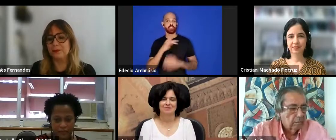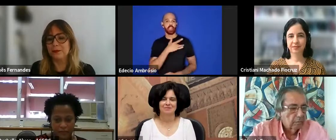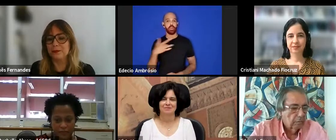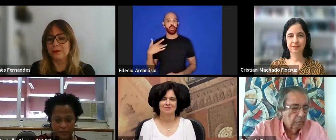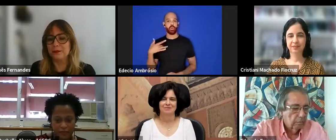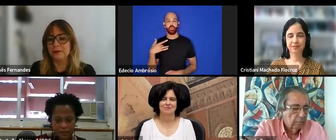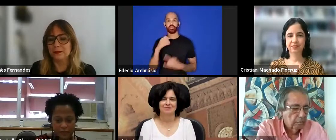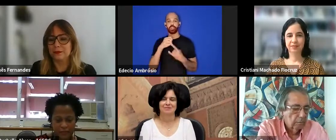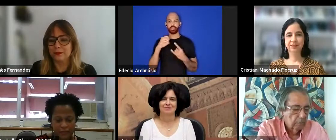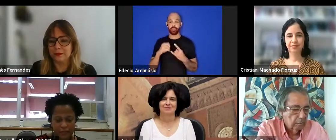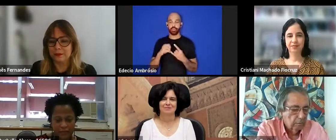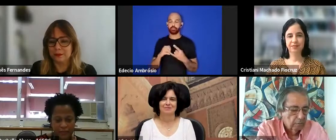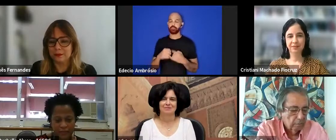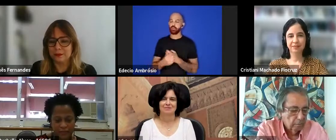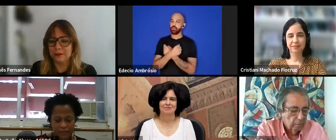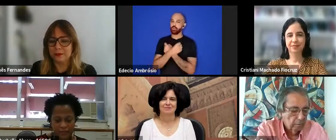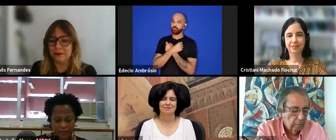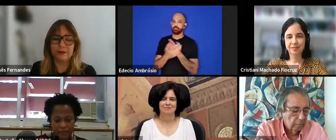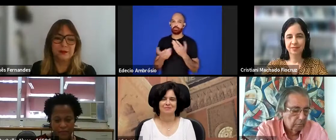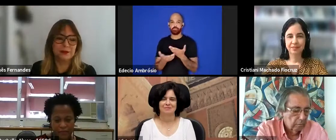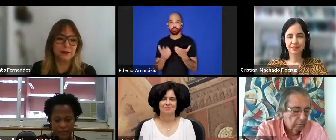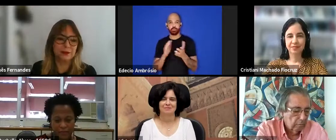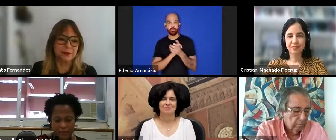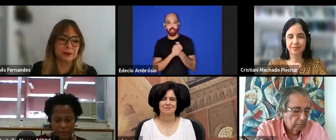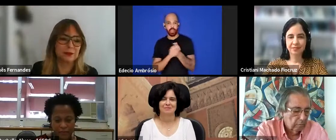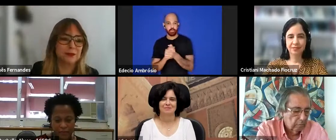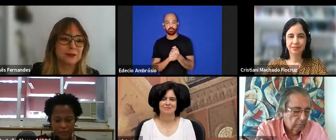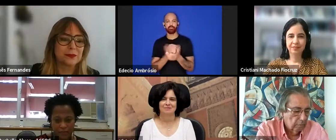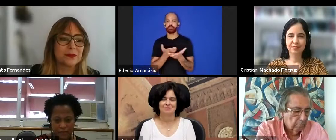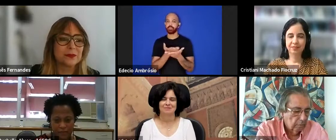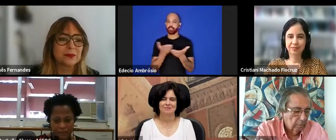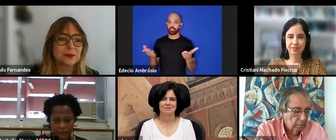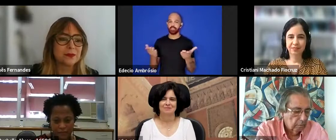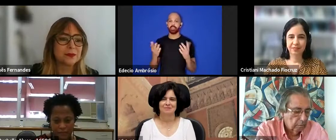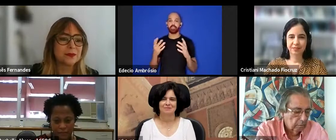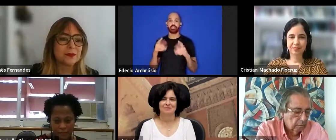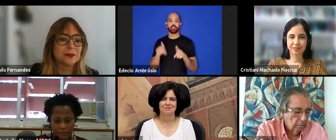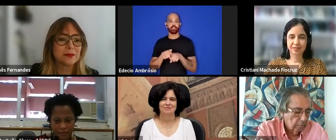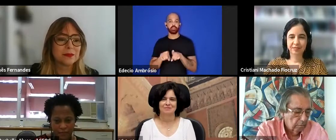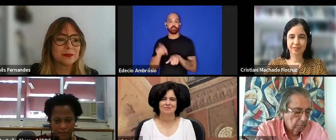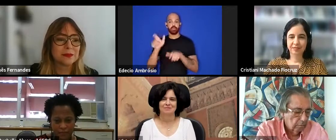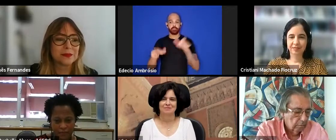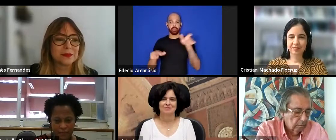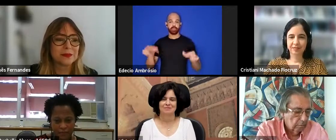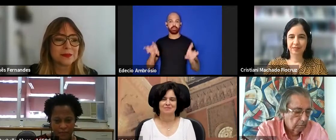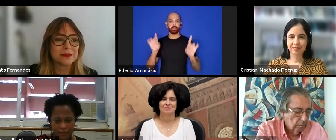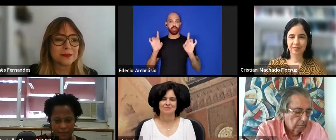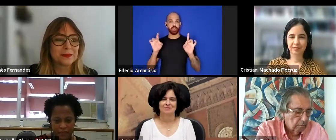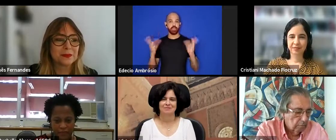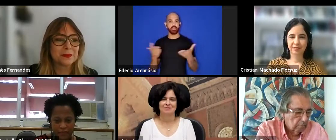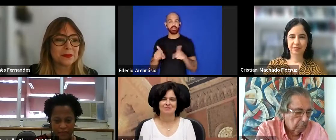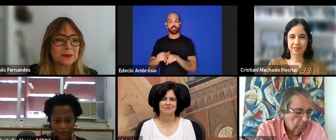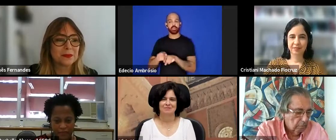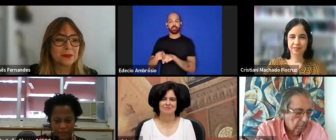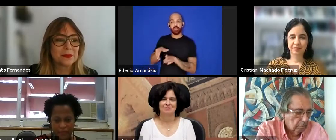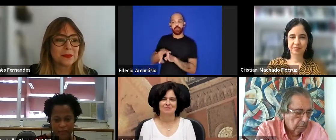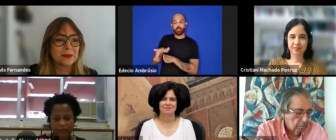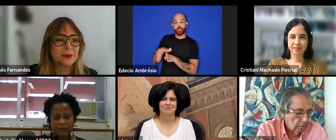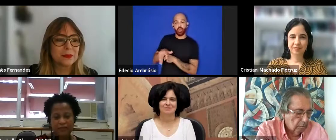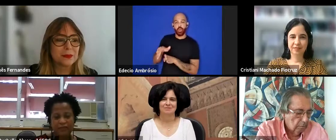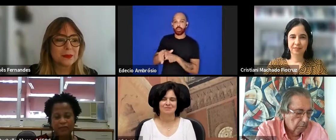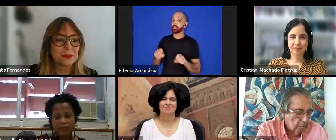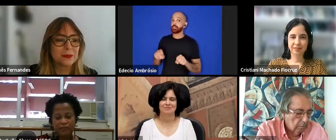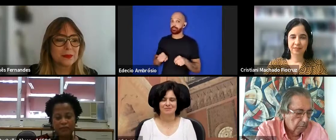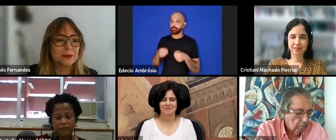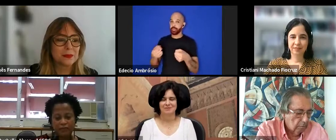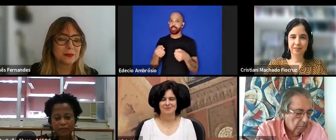cumprimentar a mesa e parabenizar também os homenageados e seus respectivos orientadores pelo empenho na